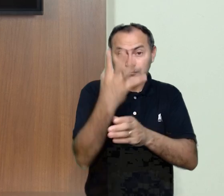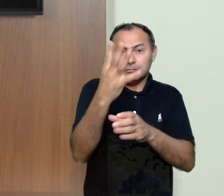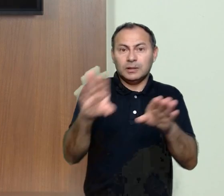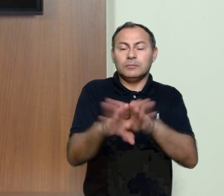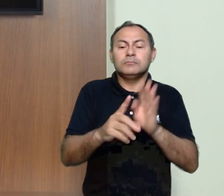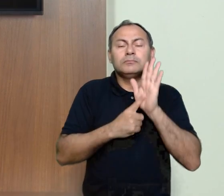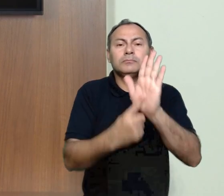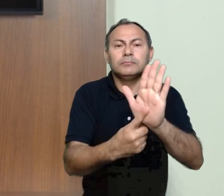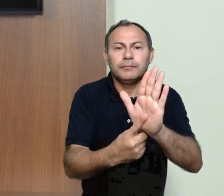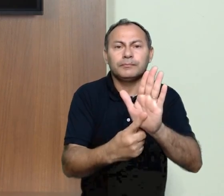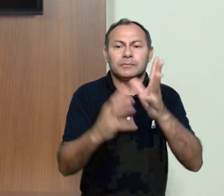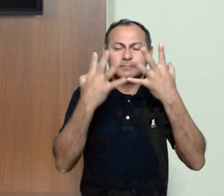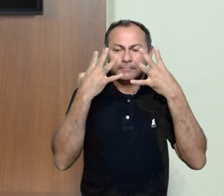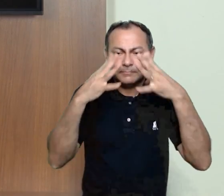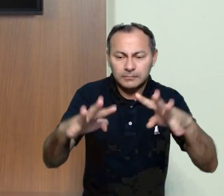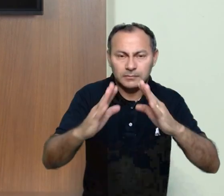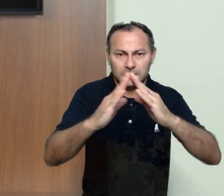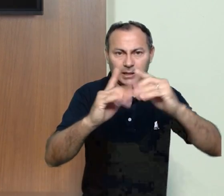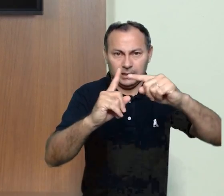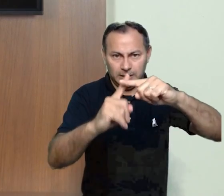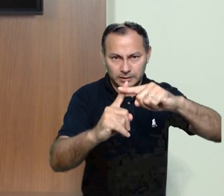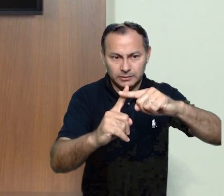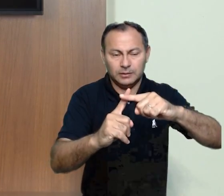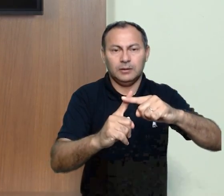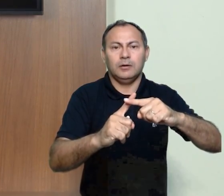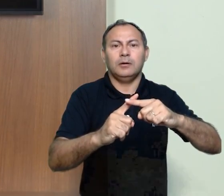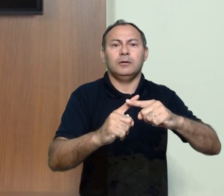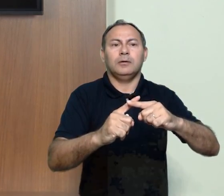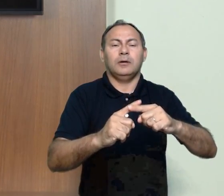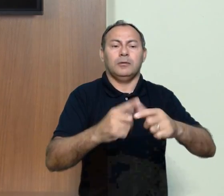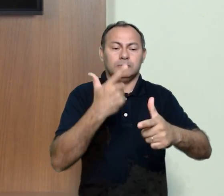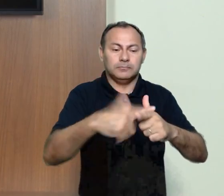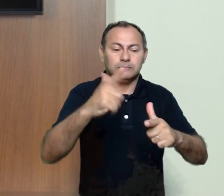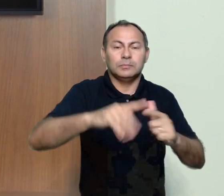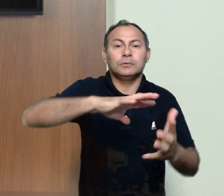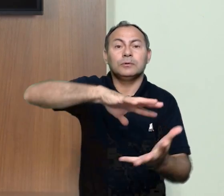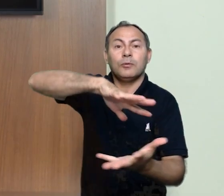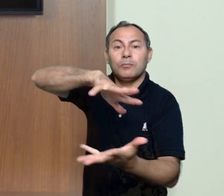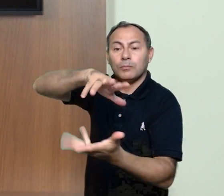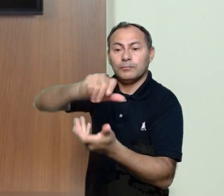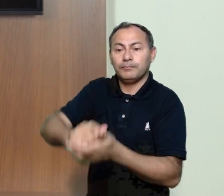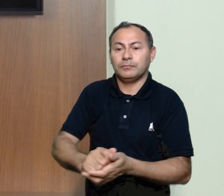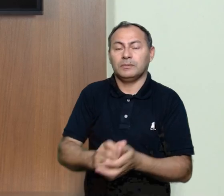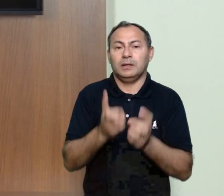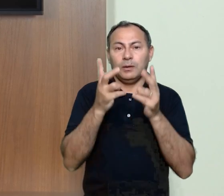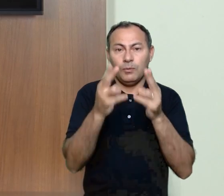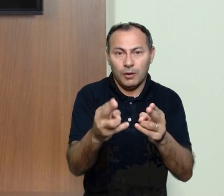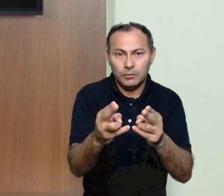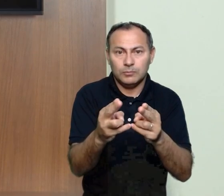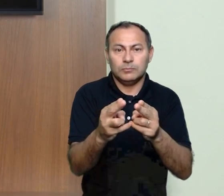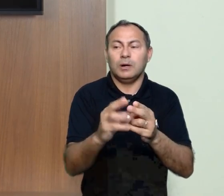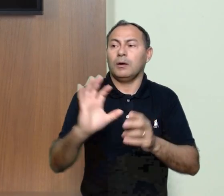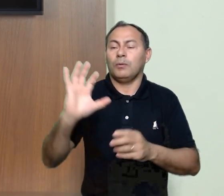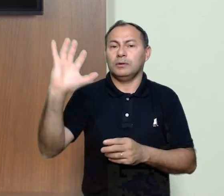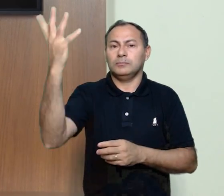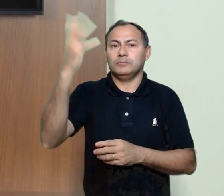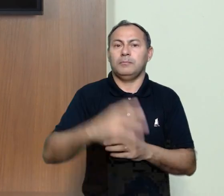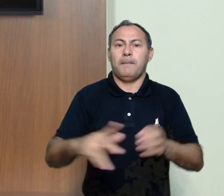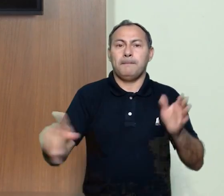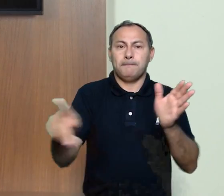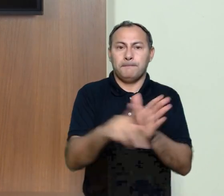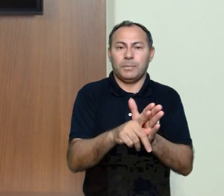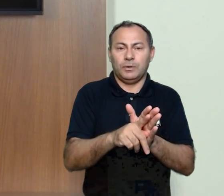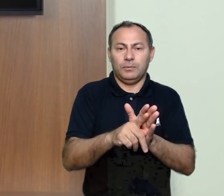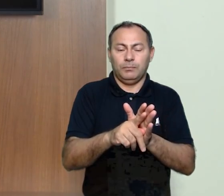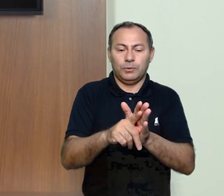um sinal da atenção da Igreja aos problemas do mundo, assim como ocorreu no